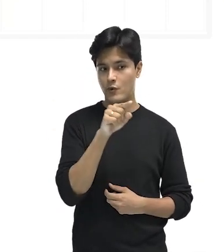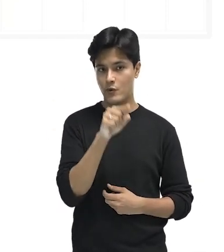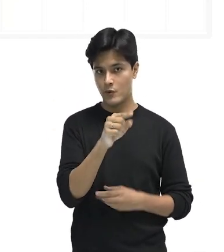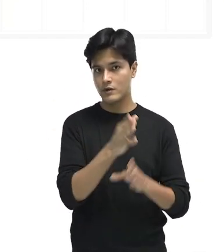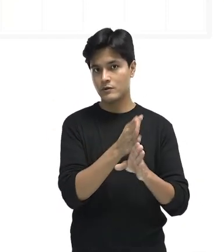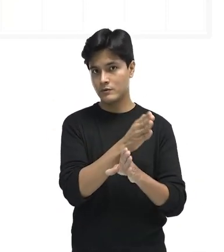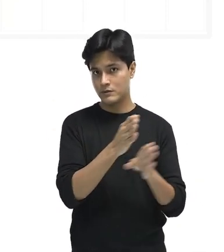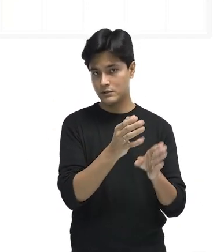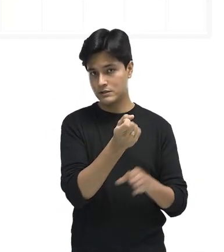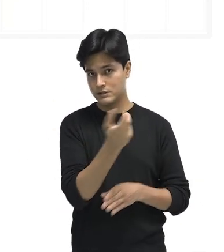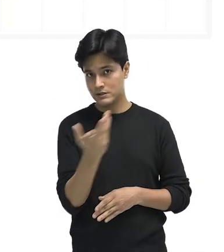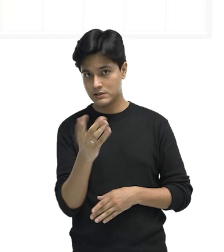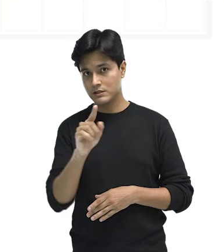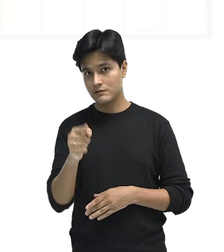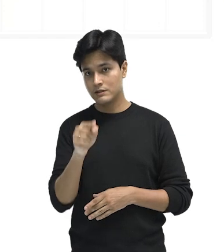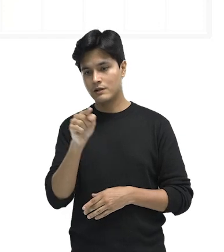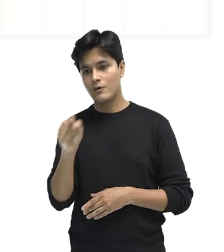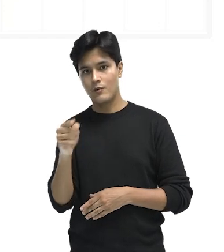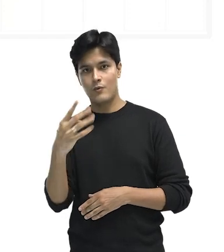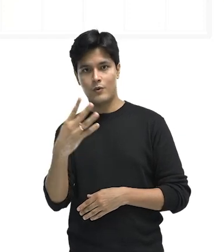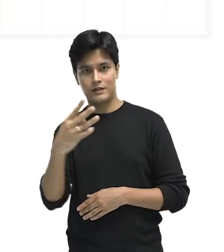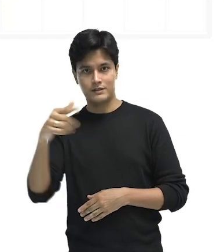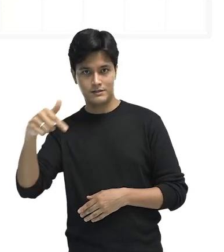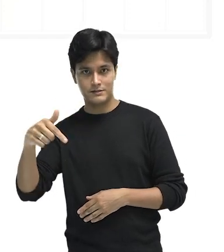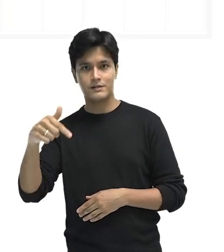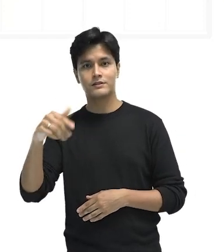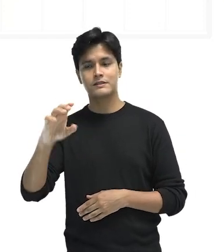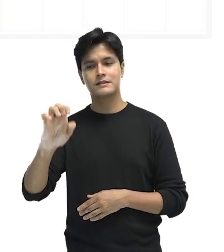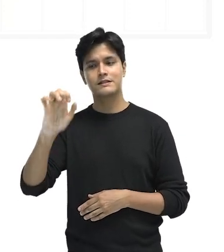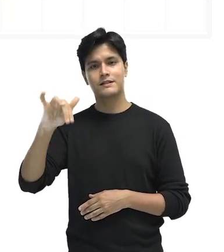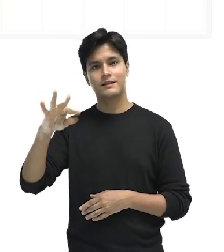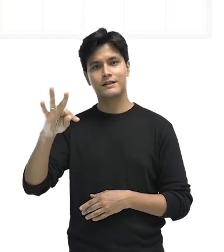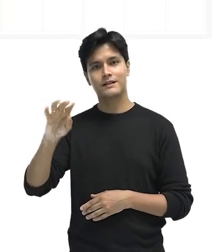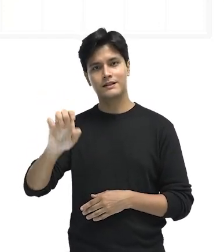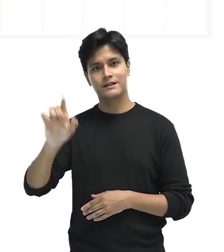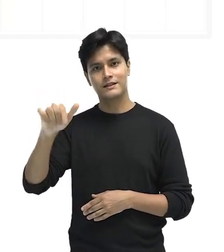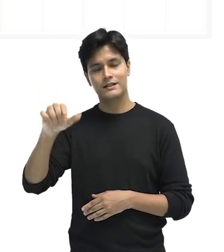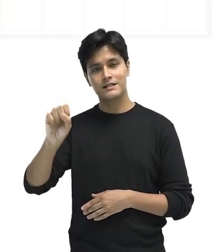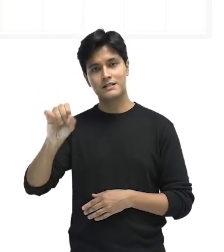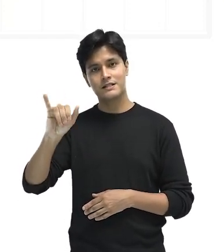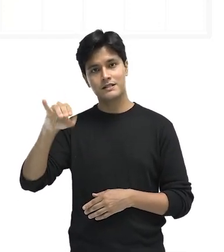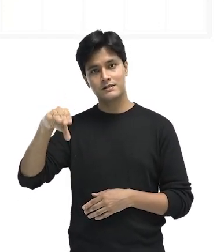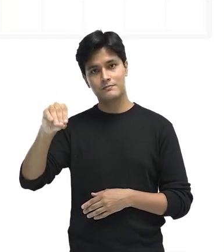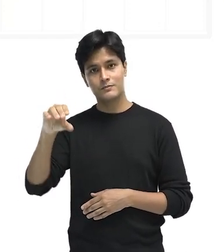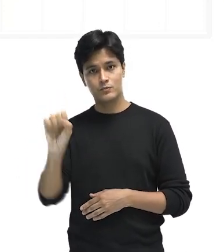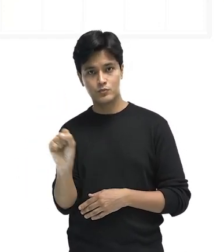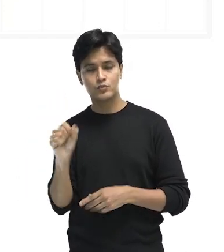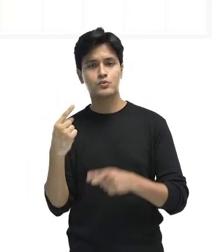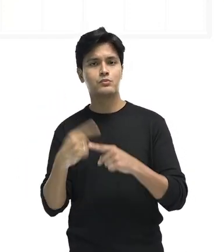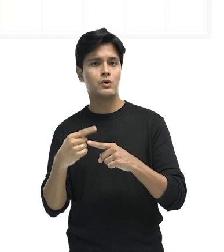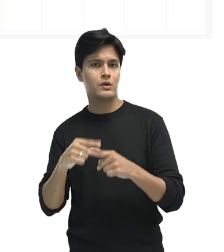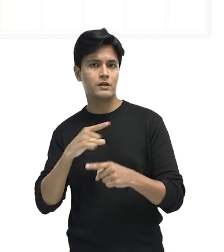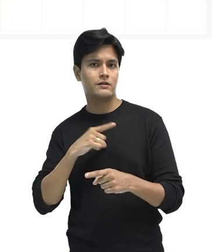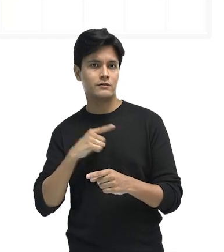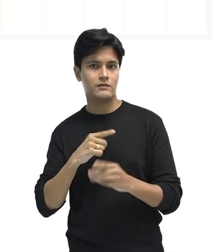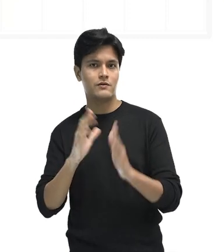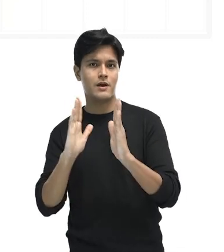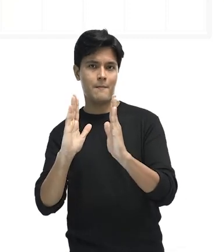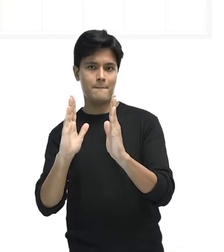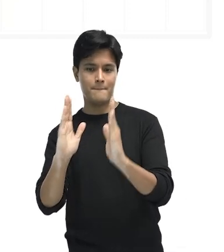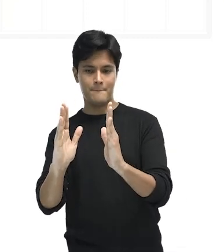47 centésimos. Tudo bem? Isso porque nesse caso, eu tenho apenas a